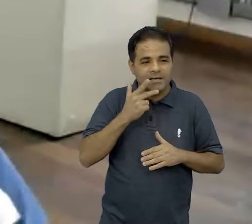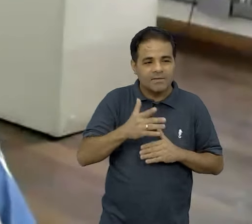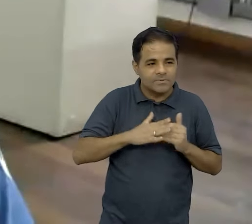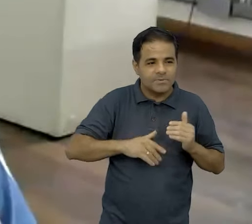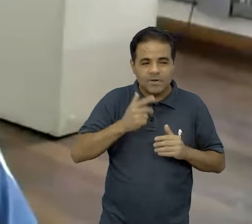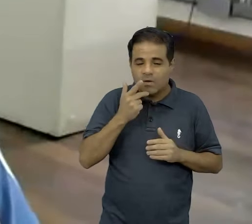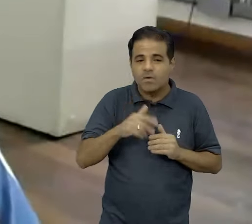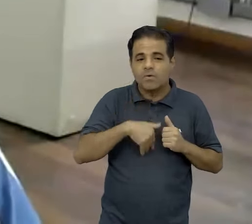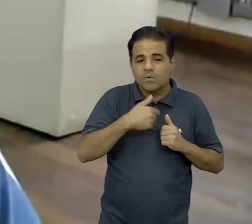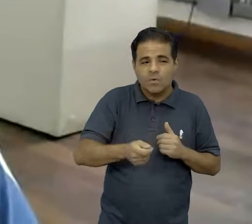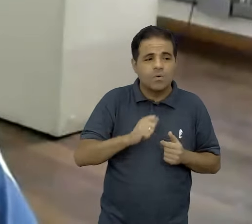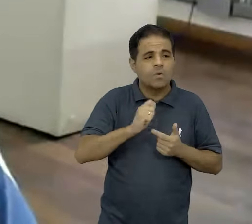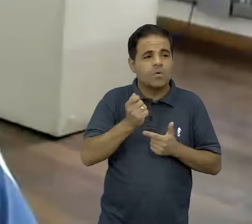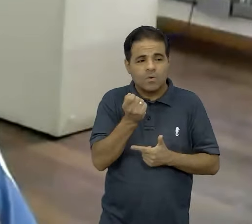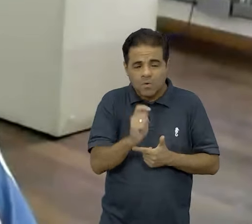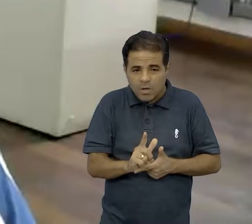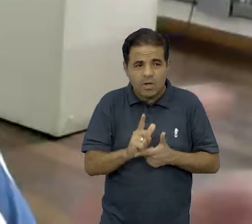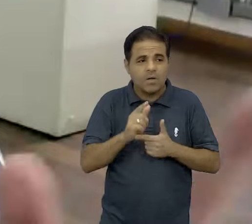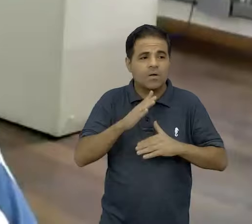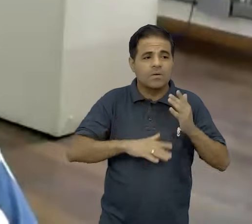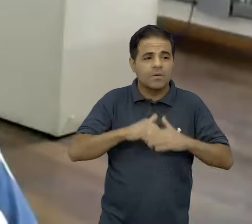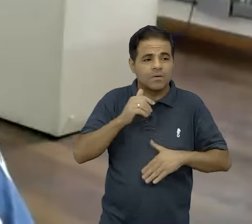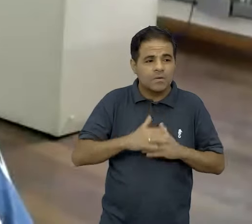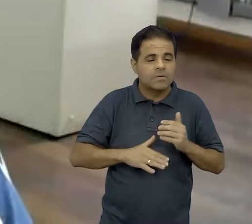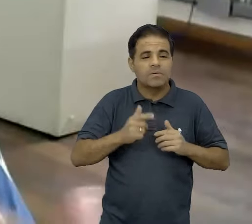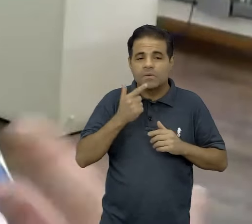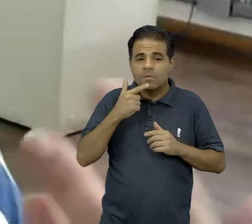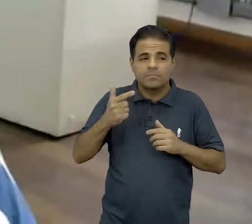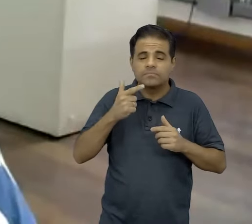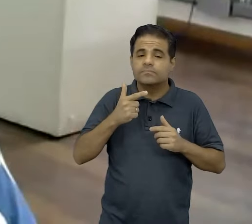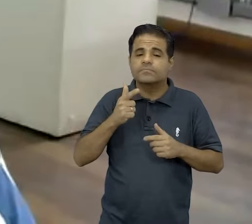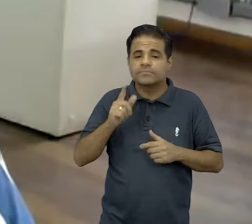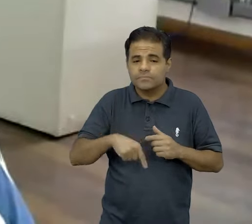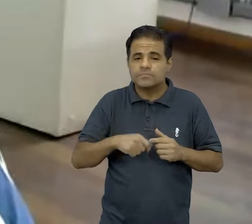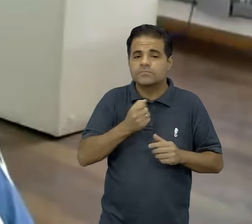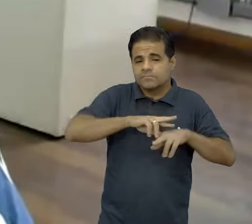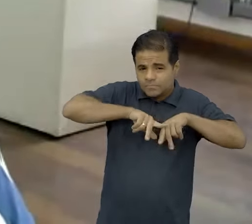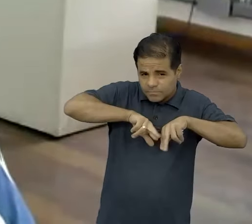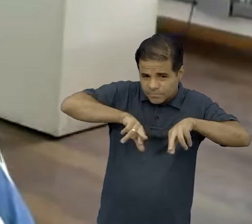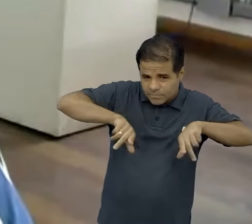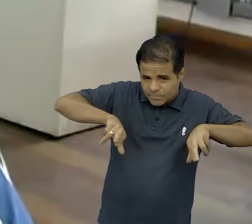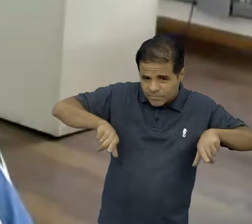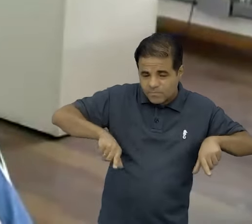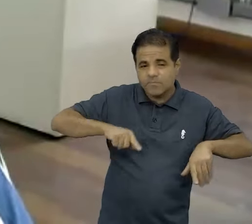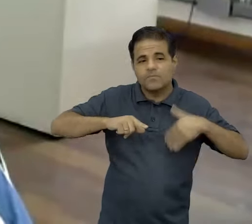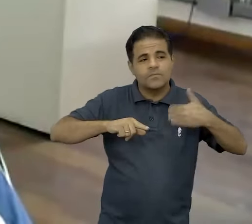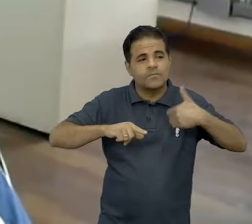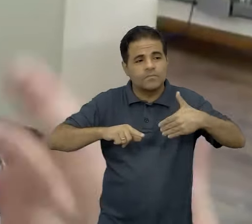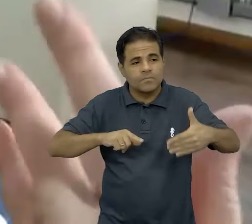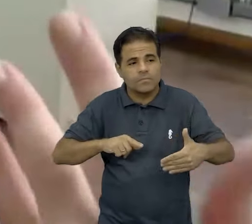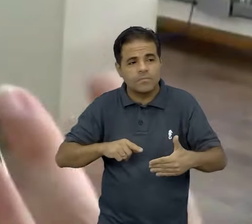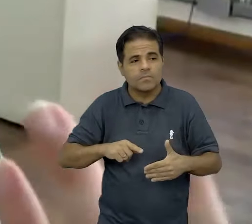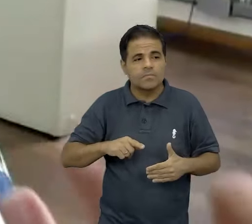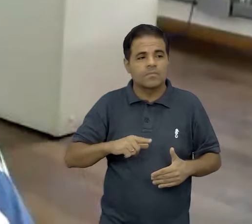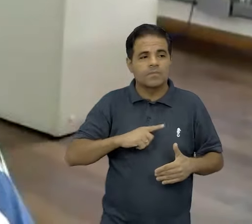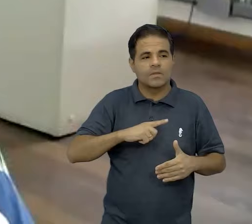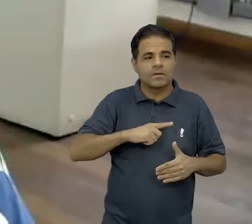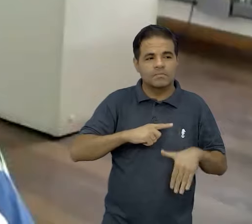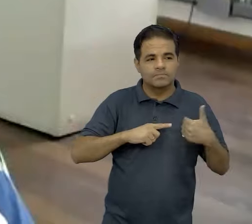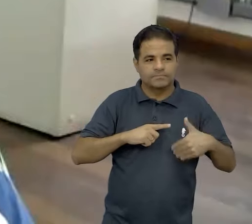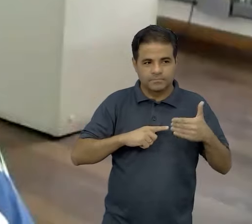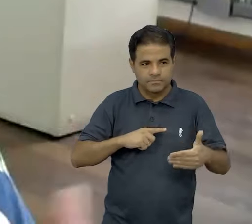que cada algarismo ocupa, fazer contagens utilizando diferentes agrupamentos, então por